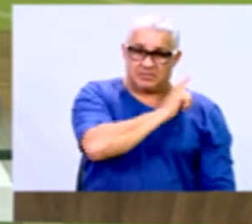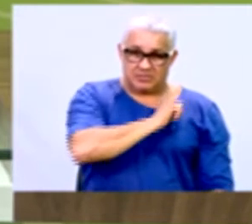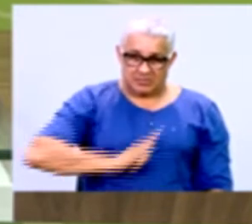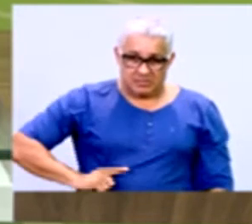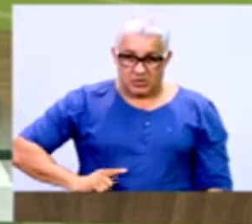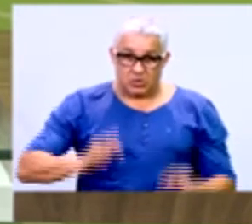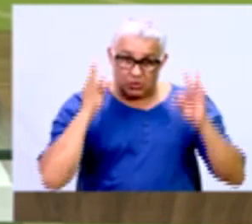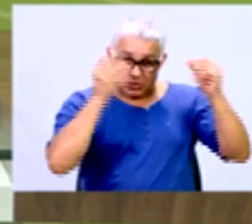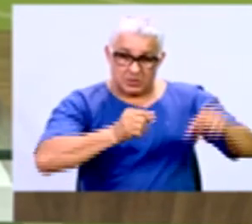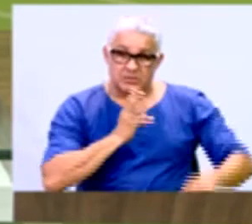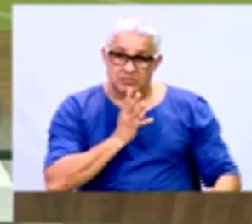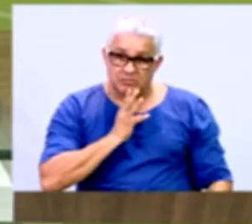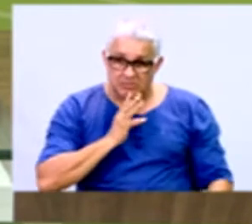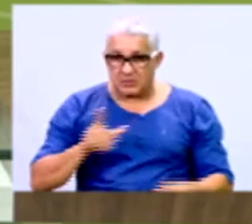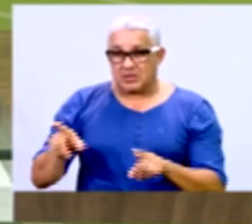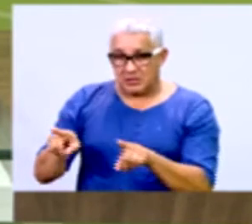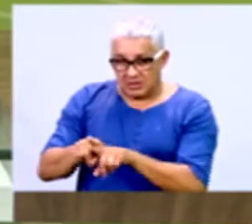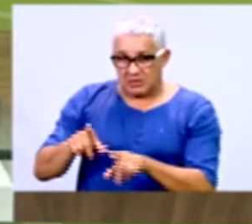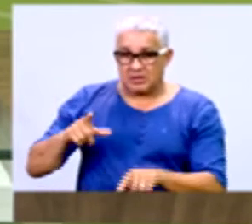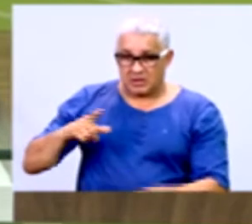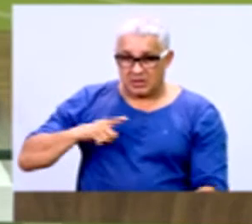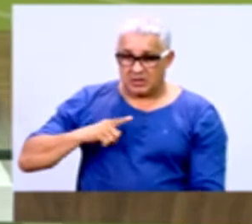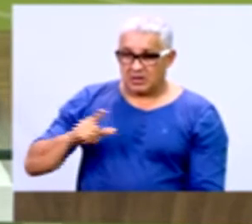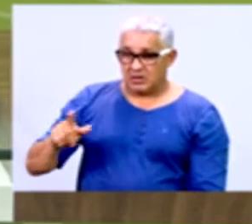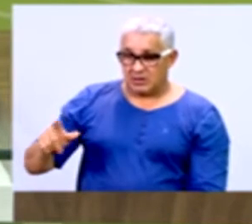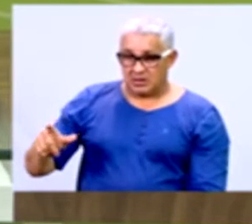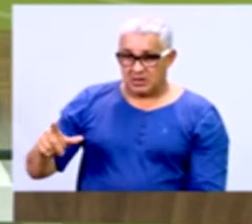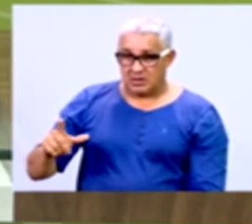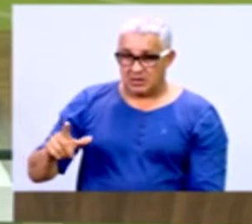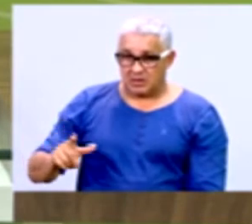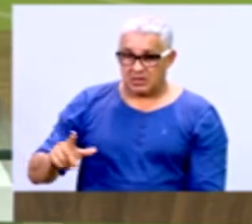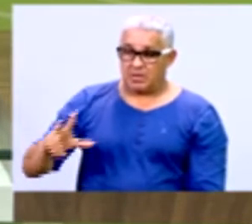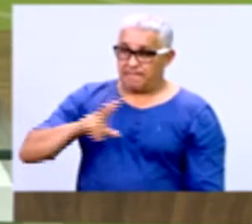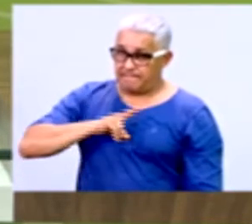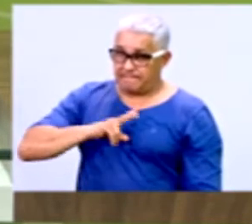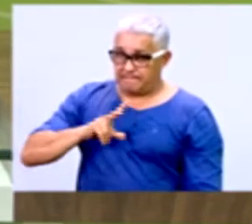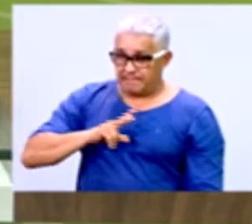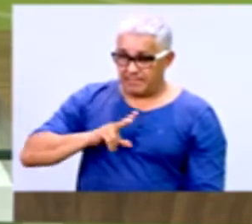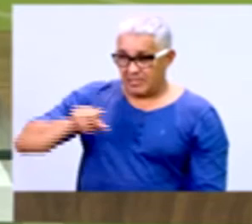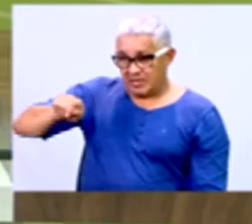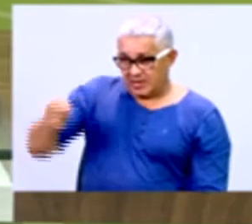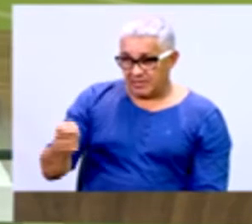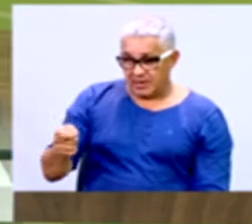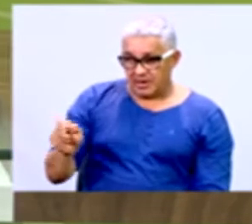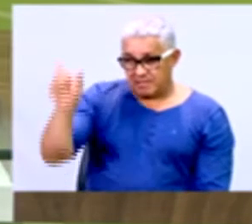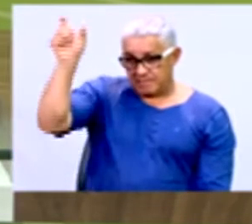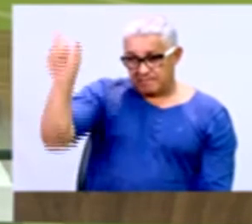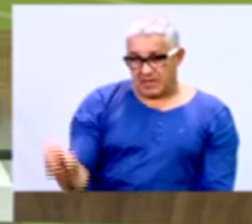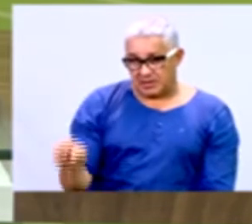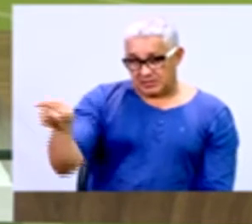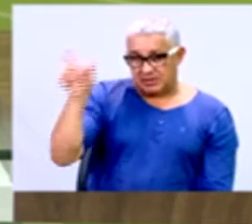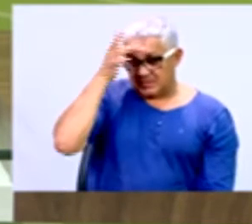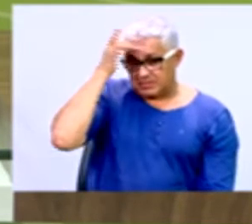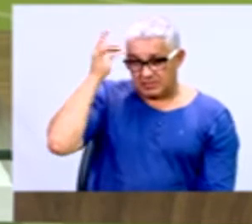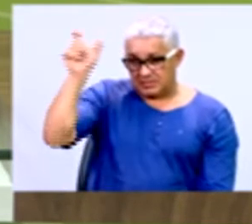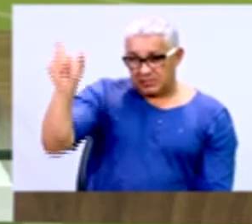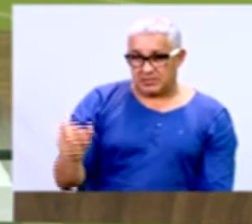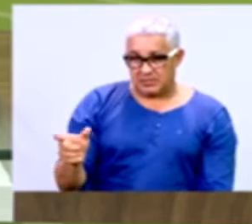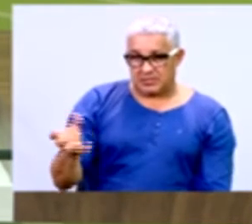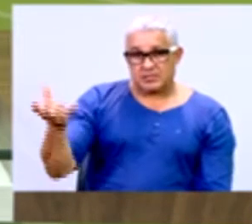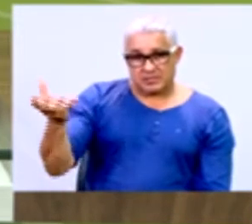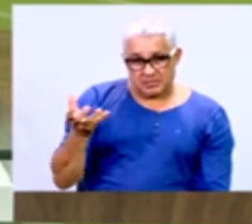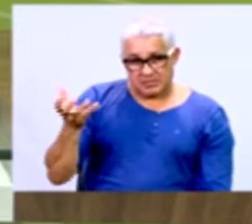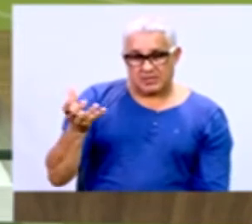todos e uma chave privada que pertence apenas à pessoa a qual ela quer aplicar